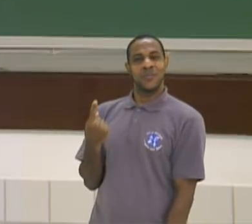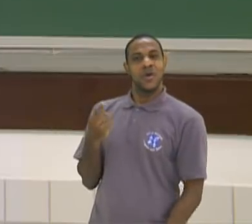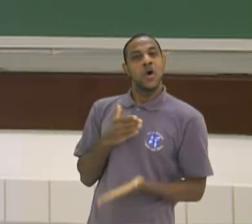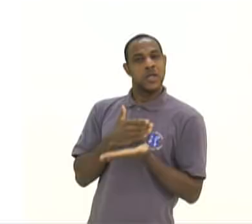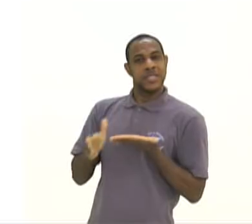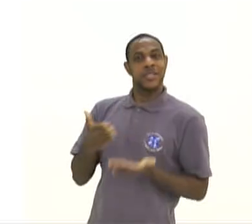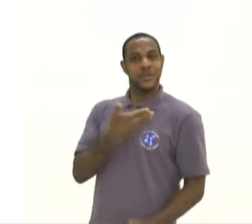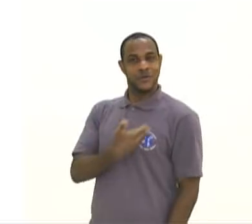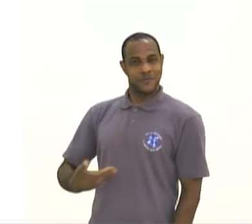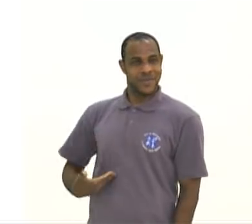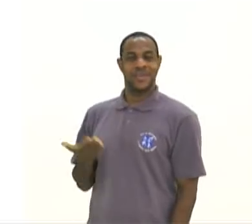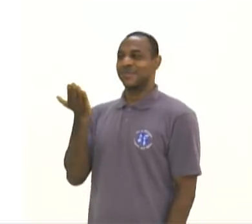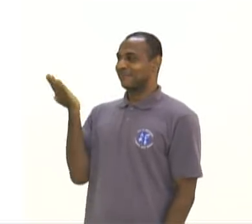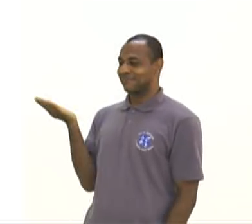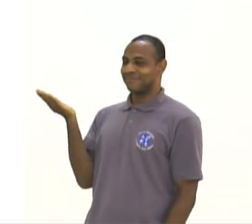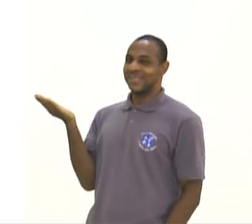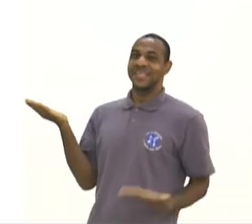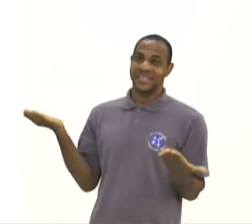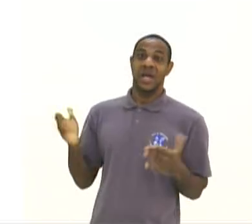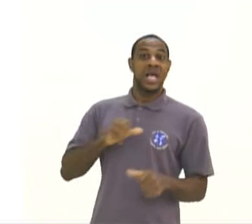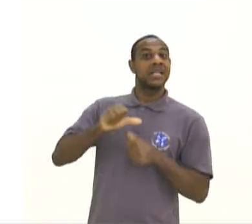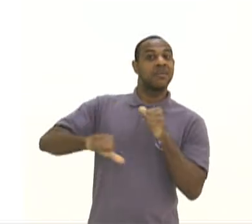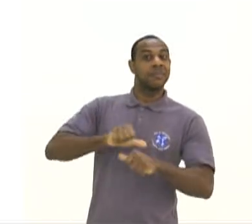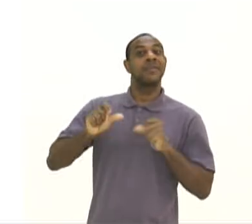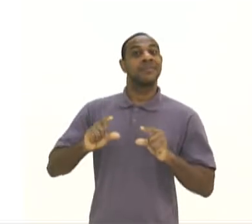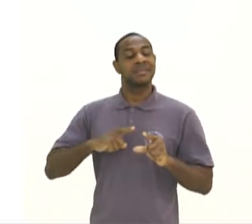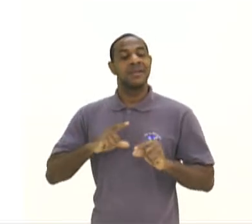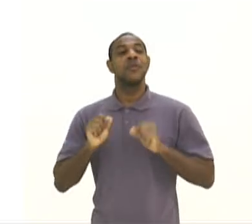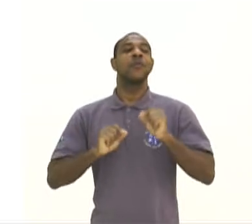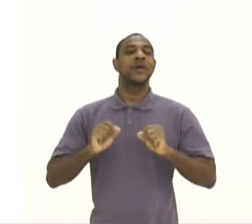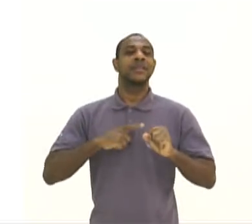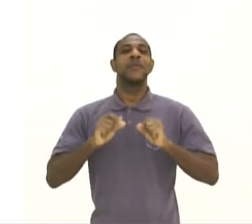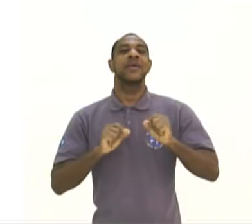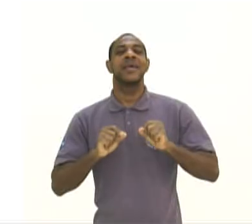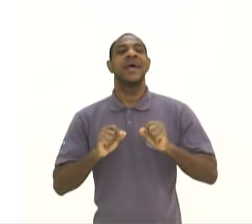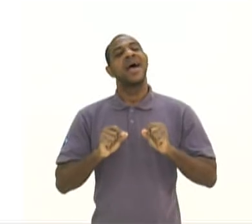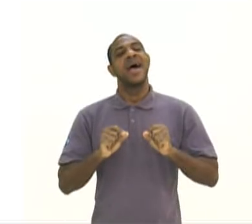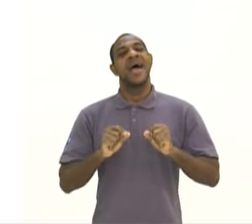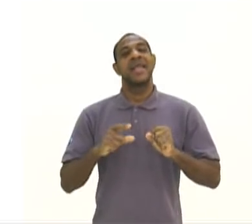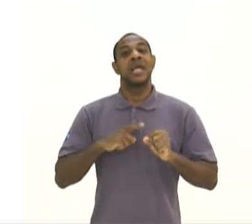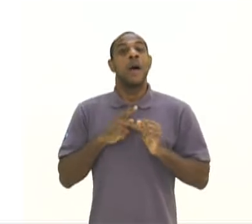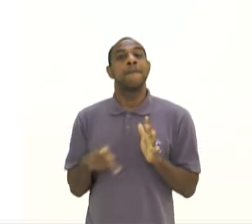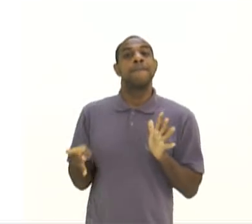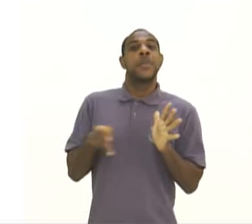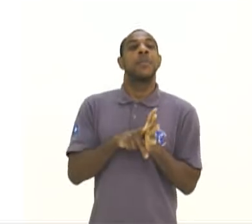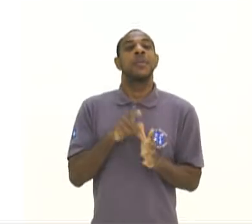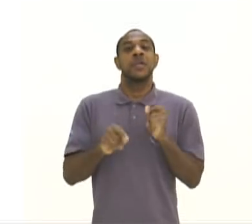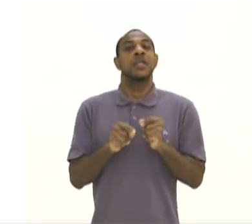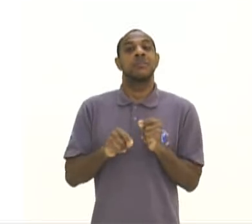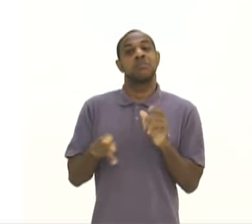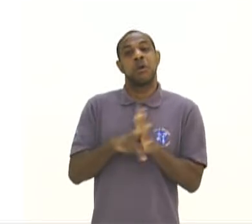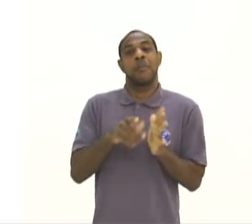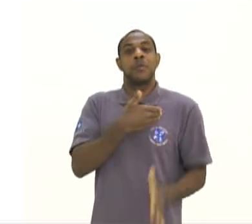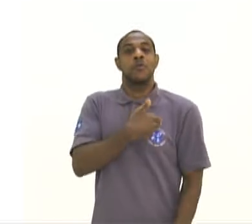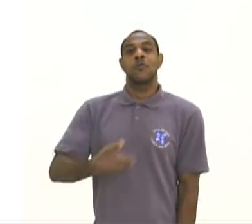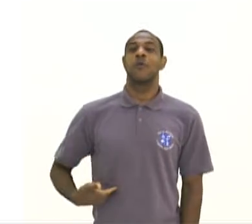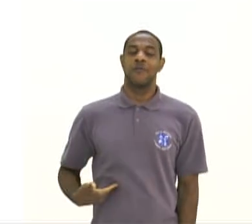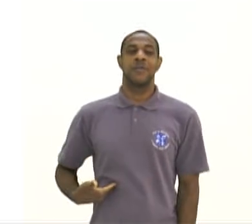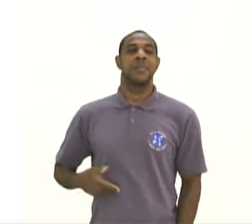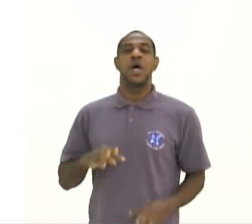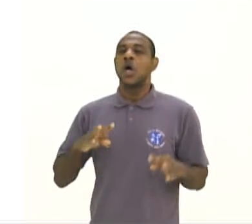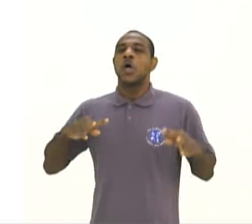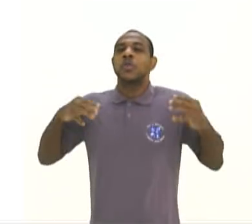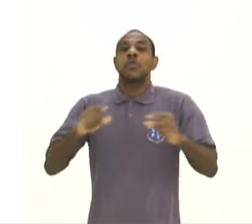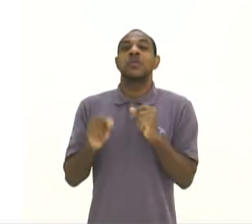governo, e essa reforma, entre outras coisas, considerou propriedades do governo todas